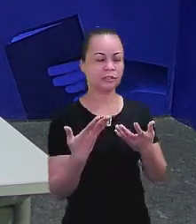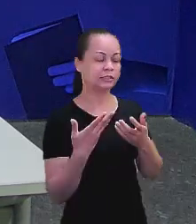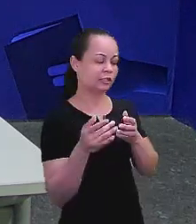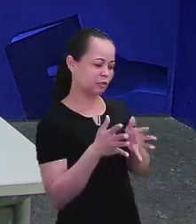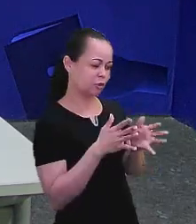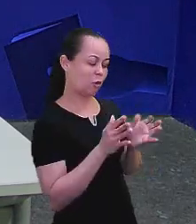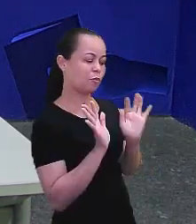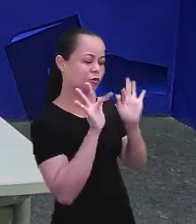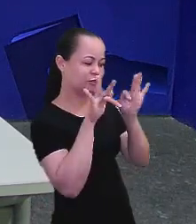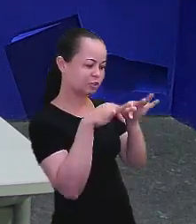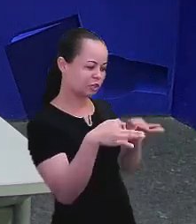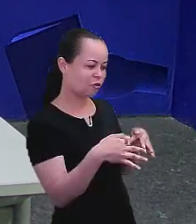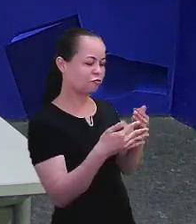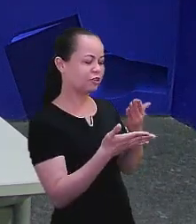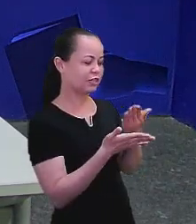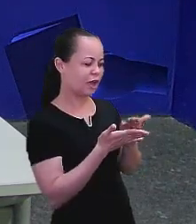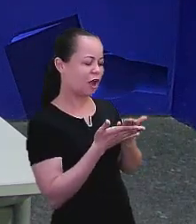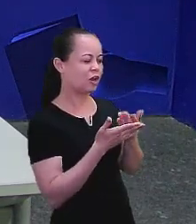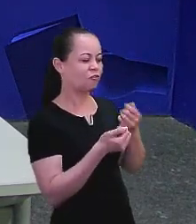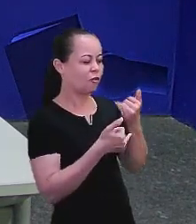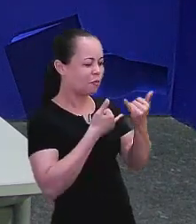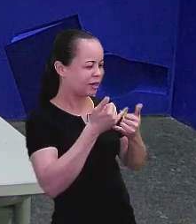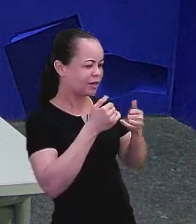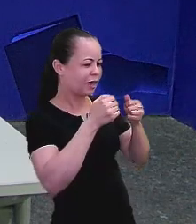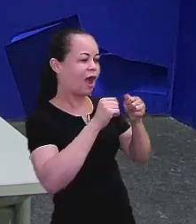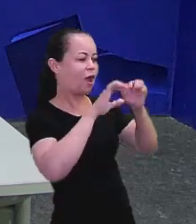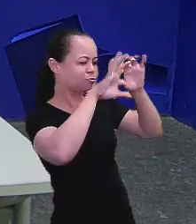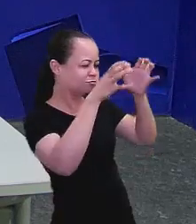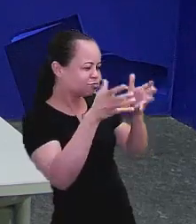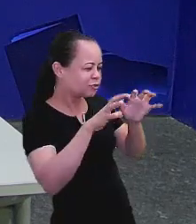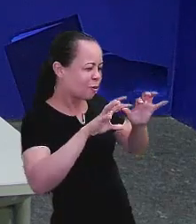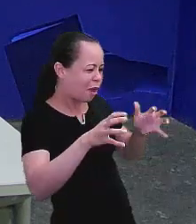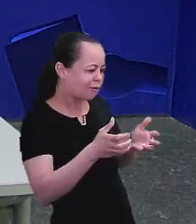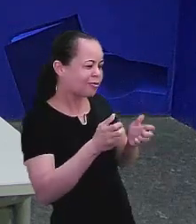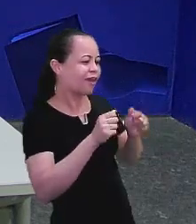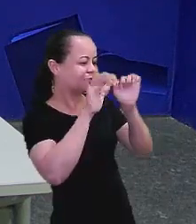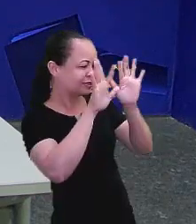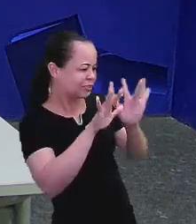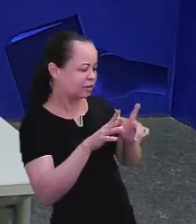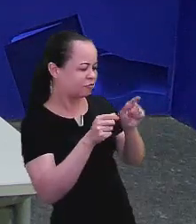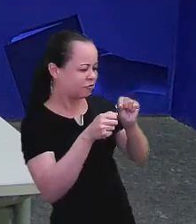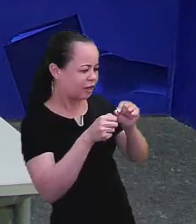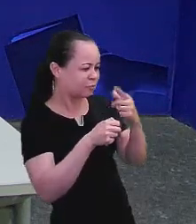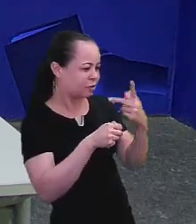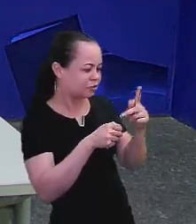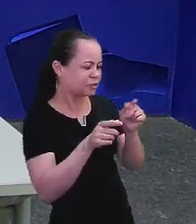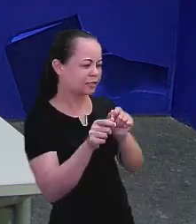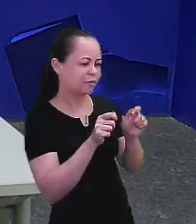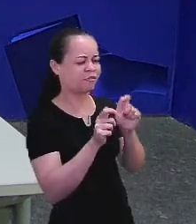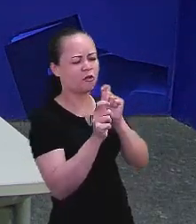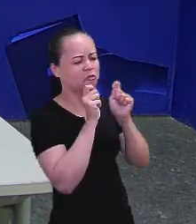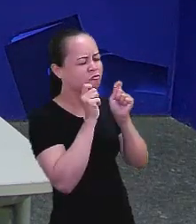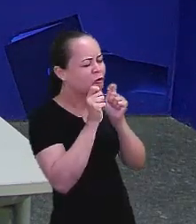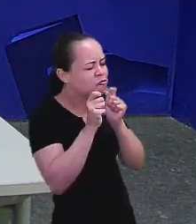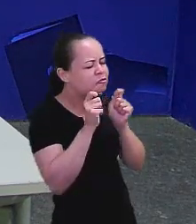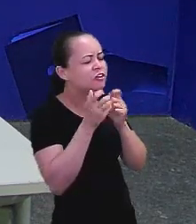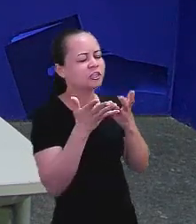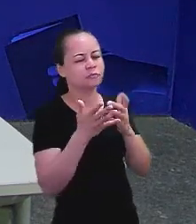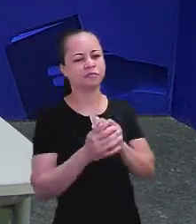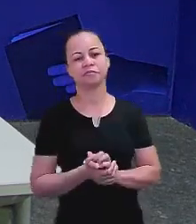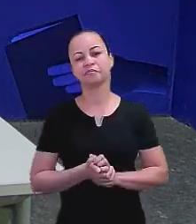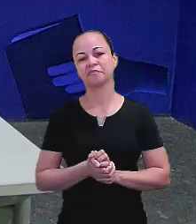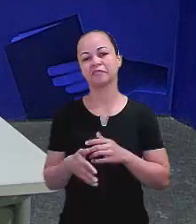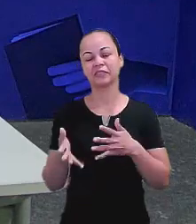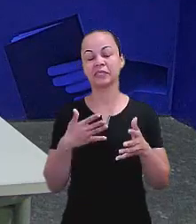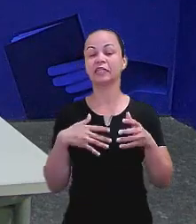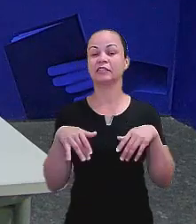por hoje é só. Vou brincar com meu boneco de neve. Faz aí um pra você também. Ficou tão fofinho ele. Então tchau,